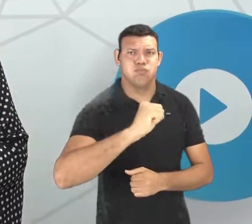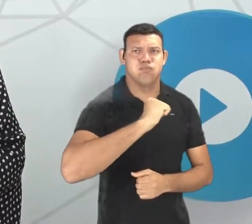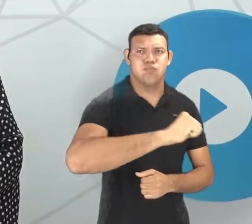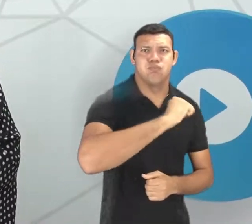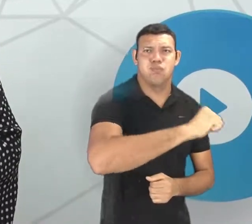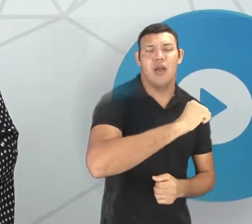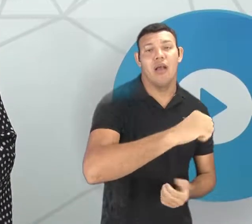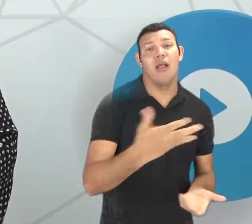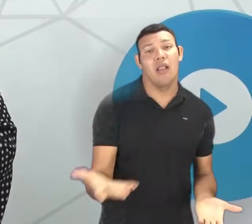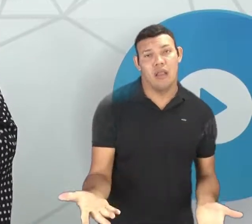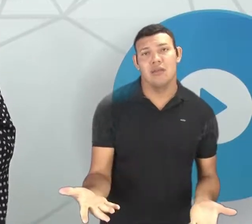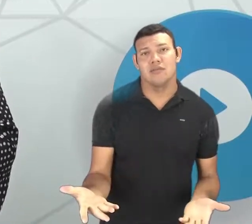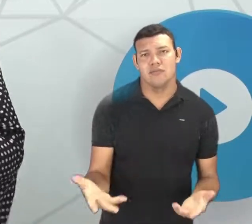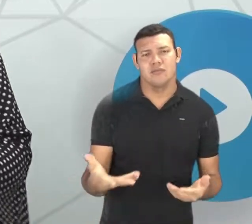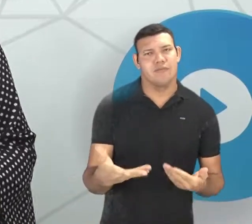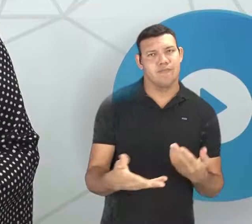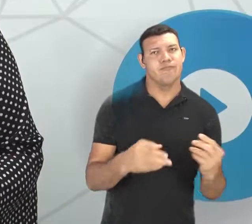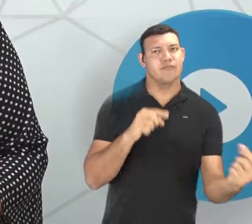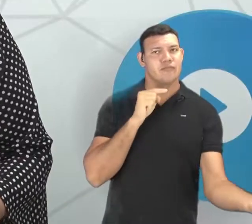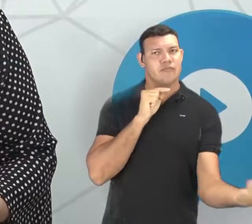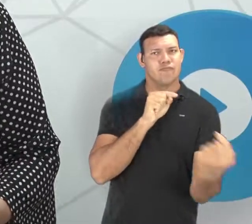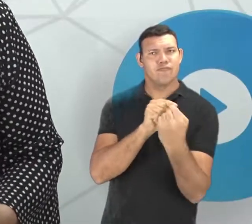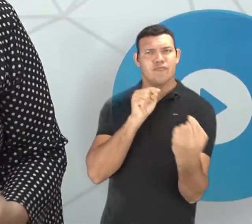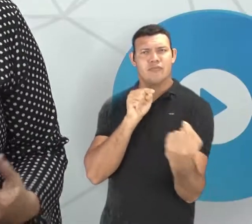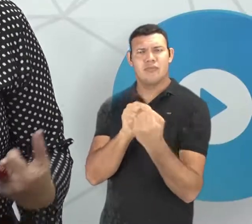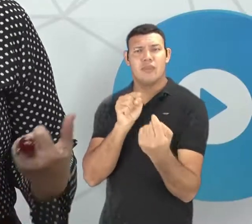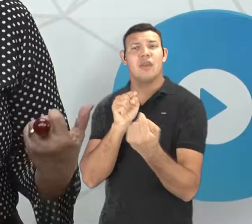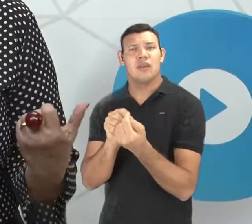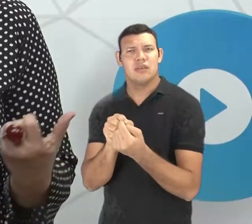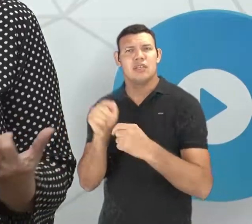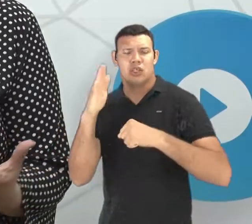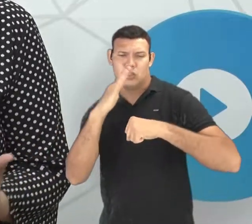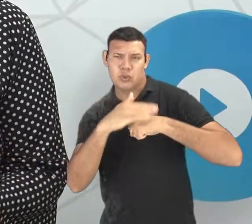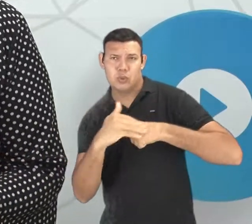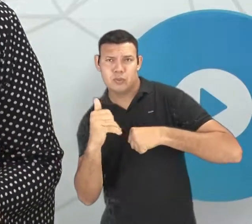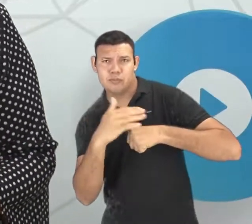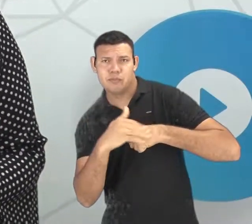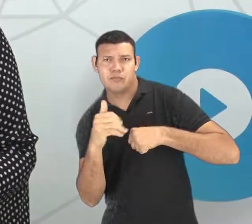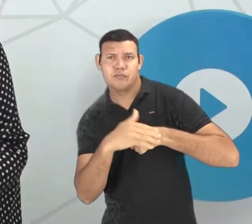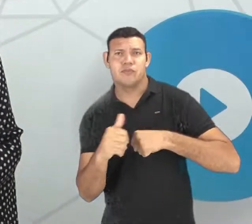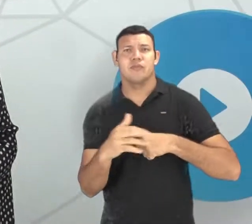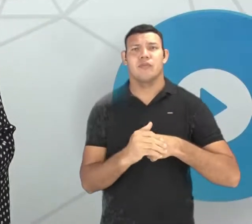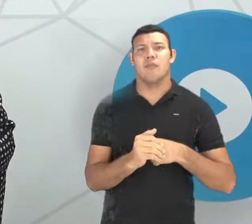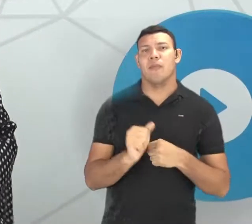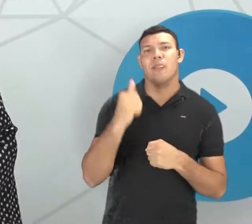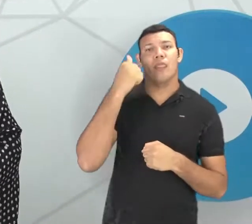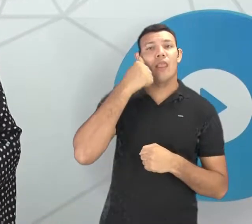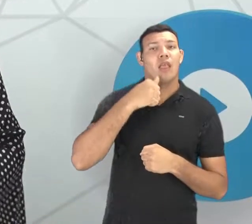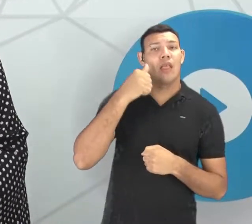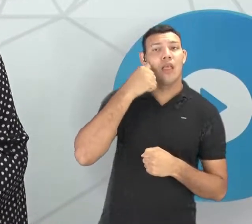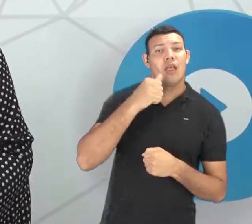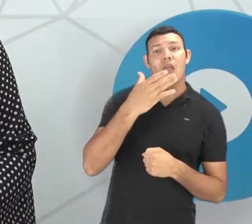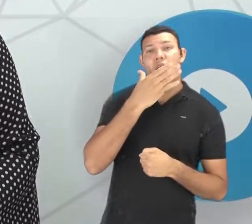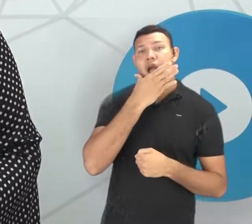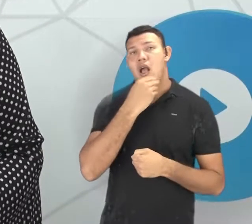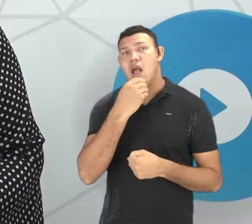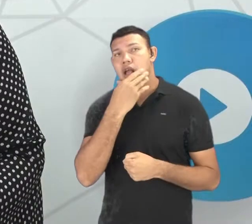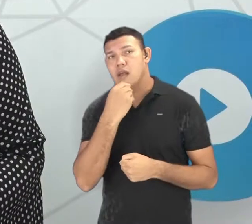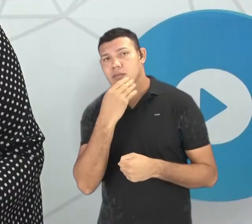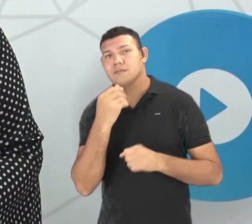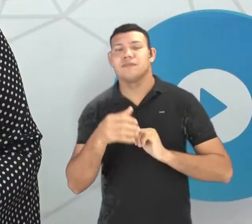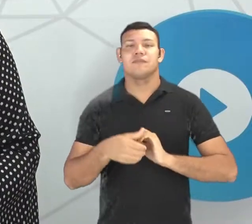uma relação, uma conduta que envolve uma relação de afetividade, uma relação entre homens e mulheres.